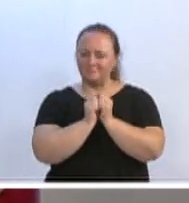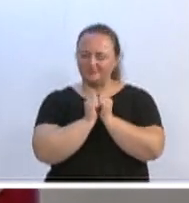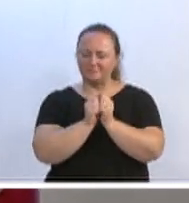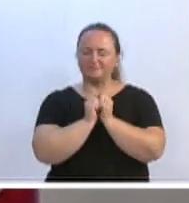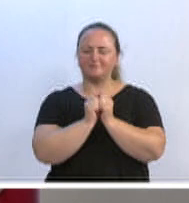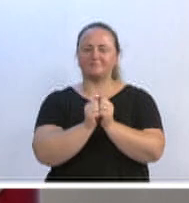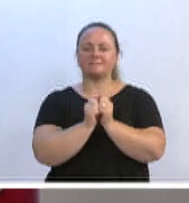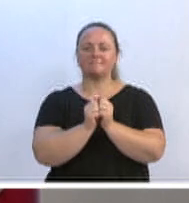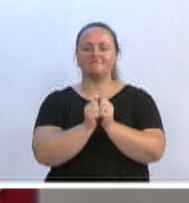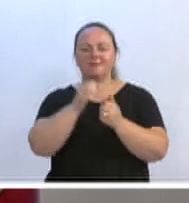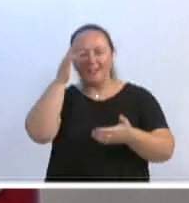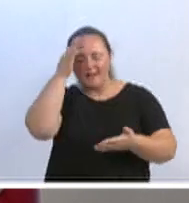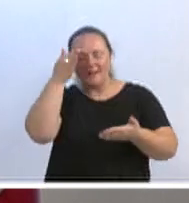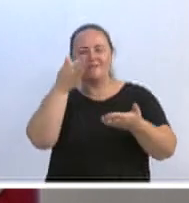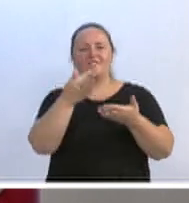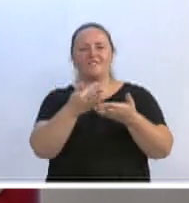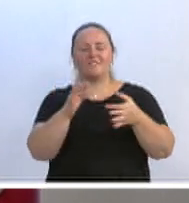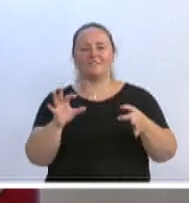companheiro de fé.